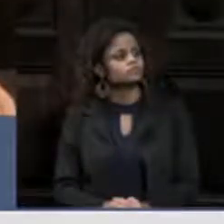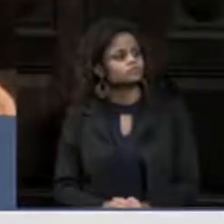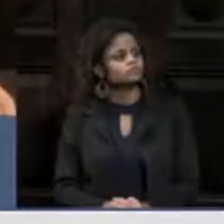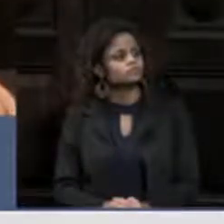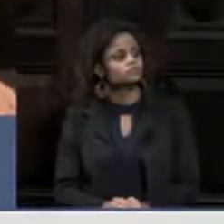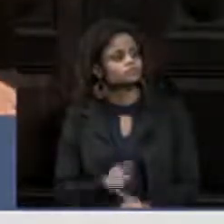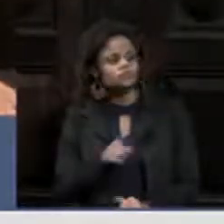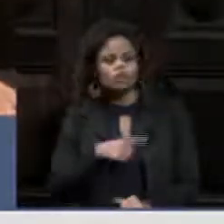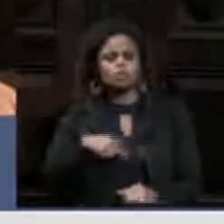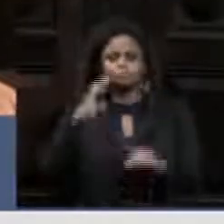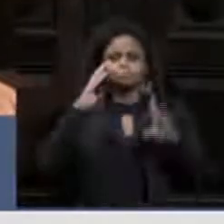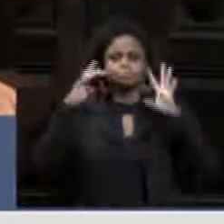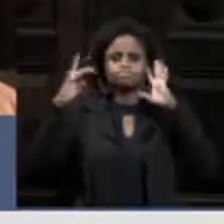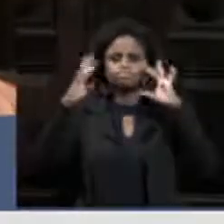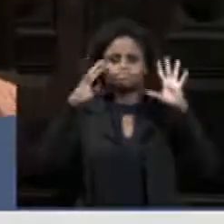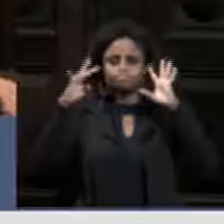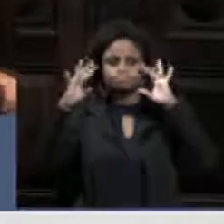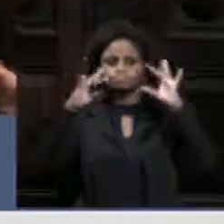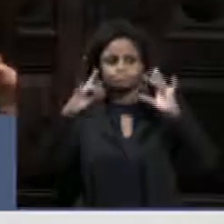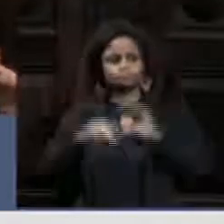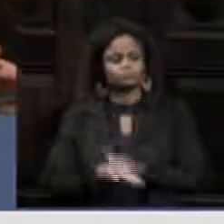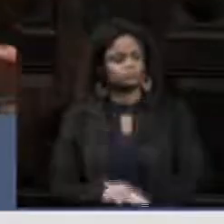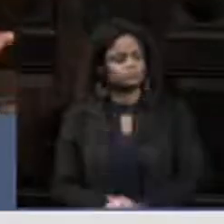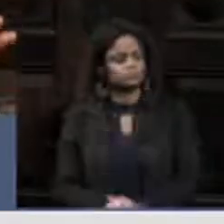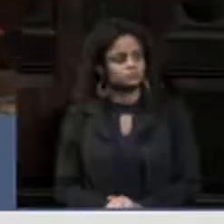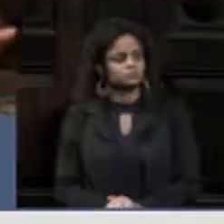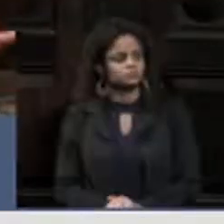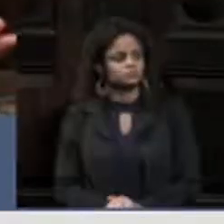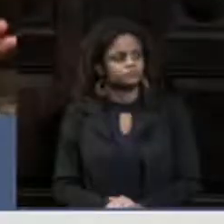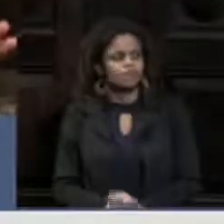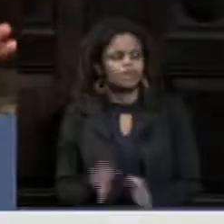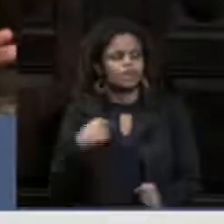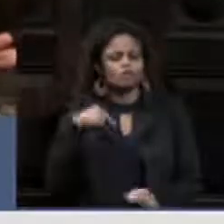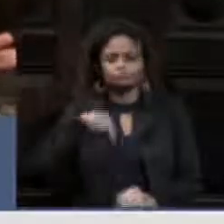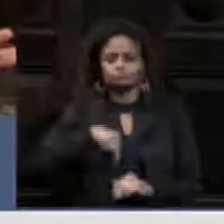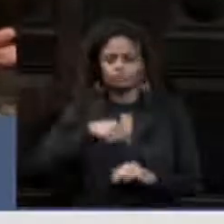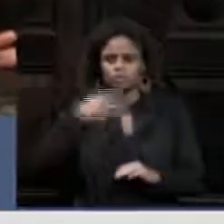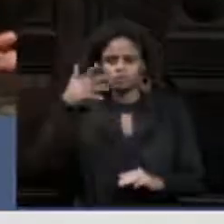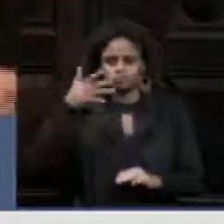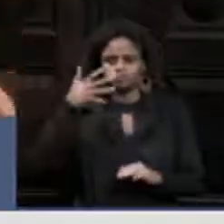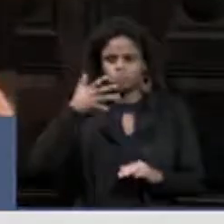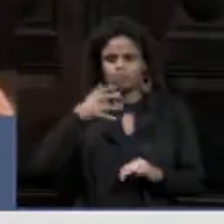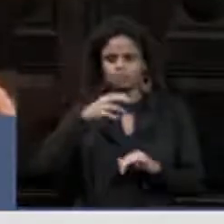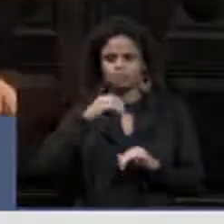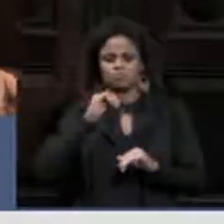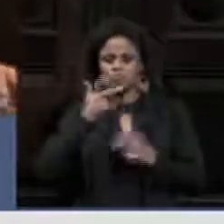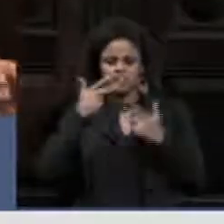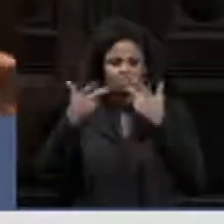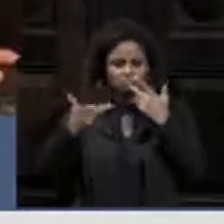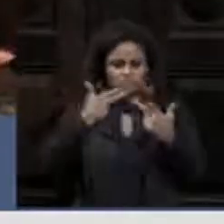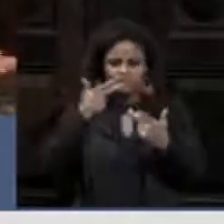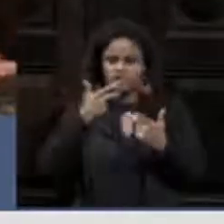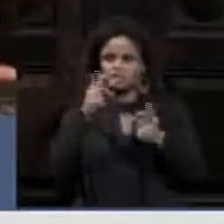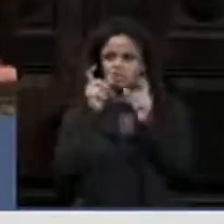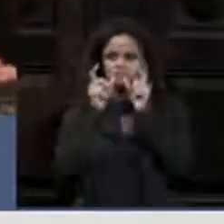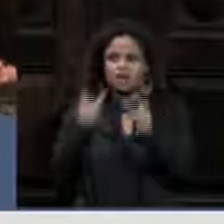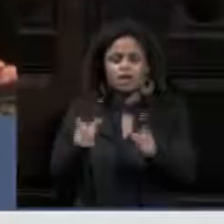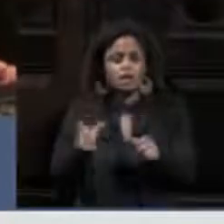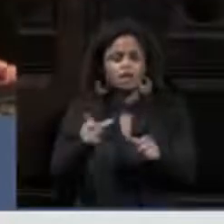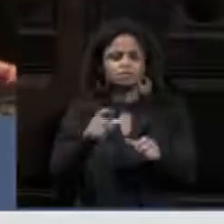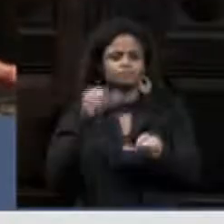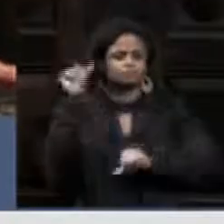de reflexão. E não estou aqui pregando